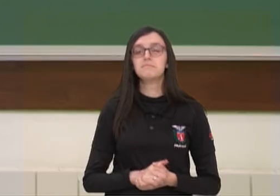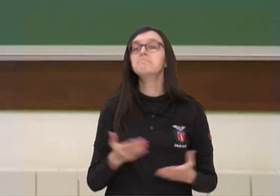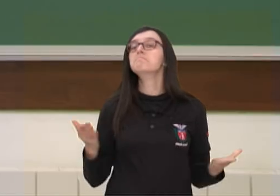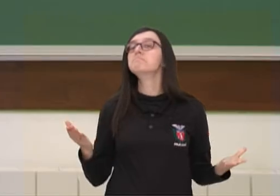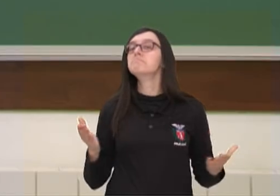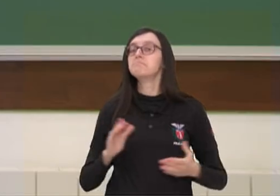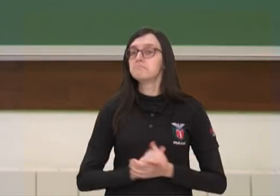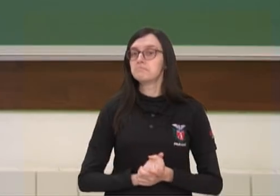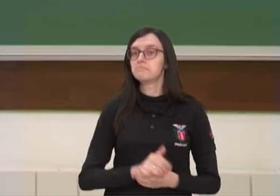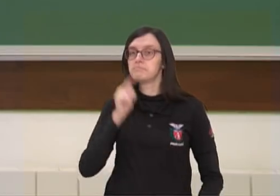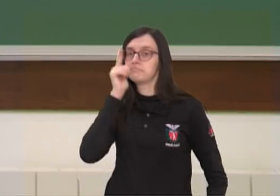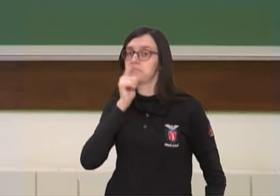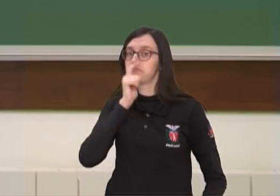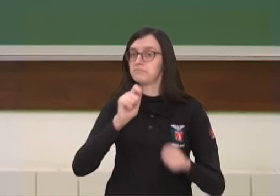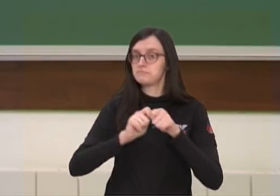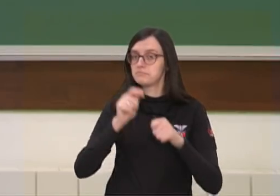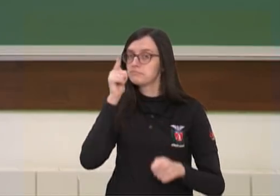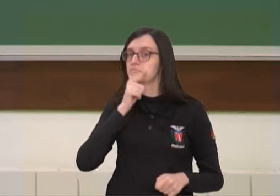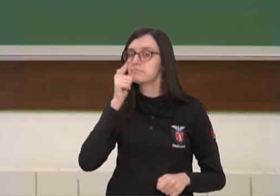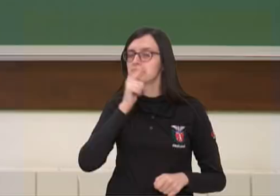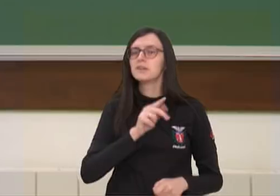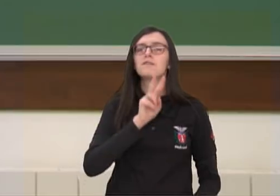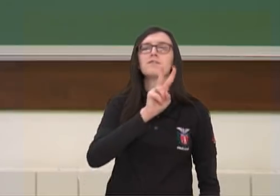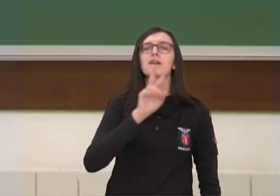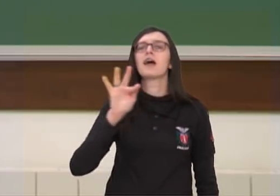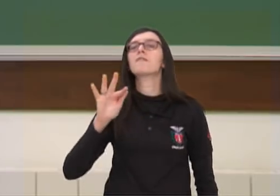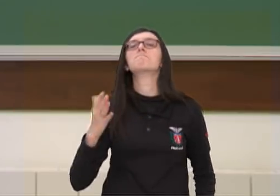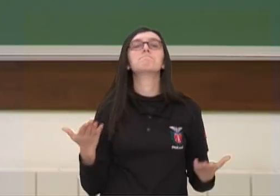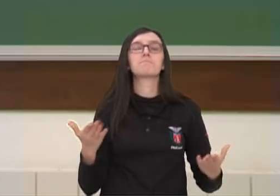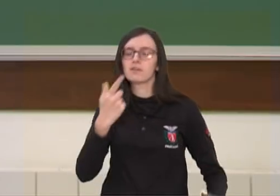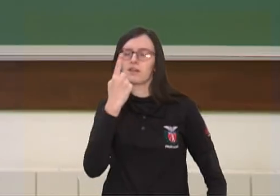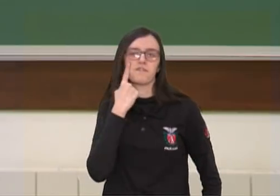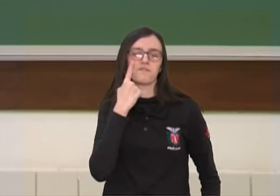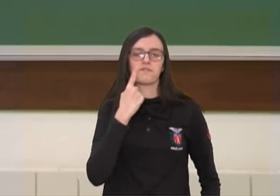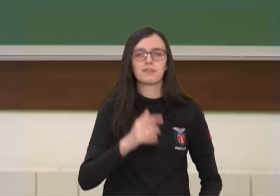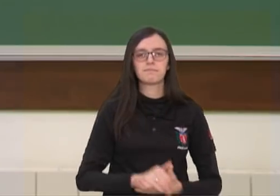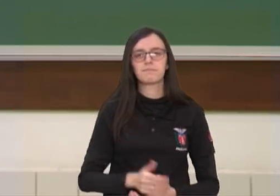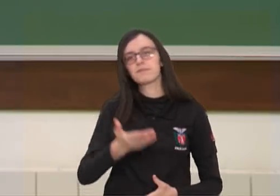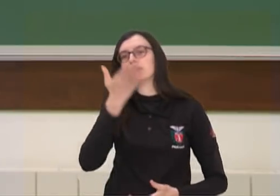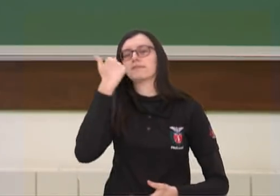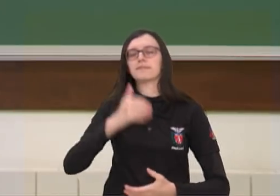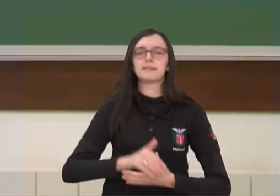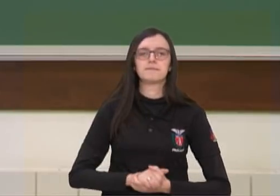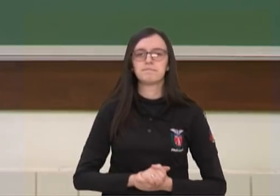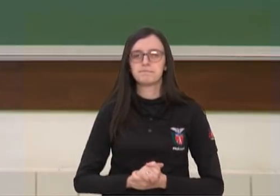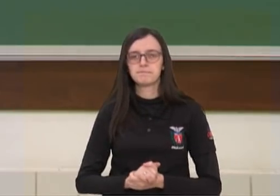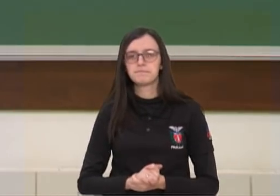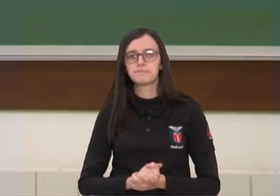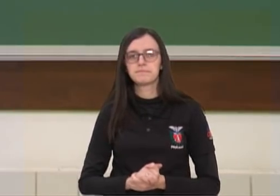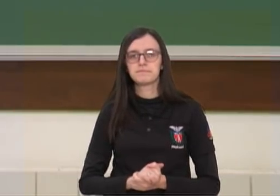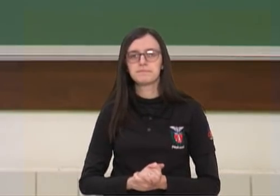E aí, conseguiram fazer? Verdadeiro ou falso? Vamos verificar? Vem comigo aqui verificar.